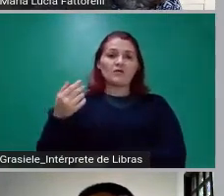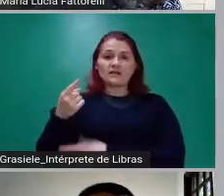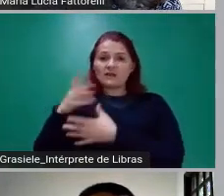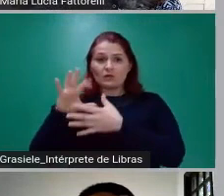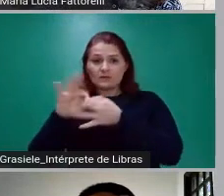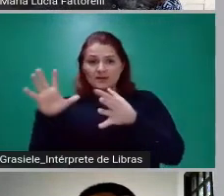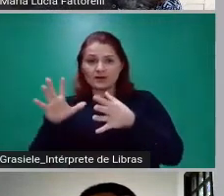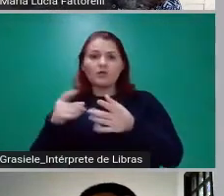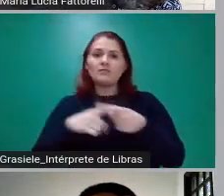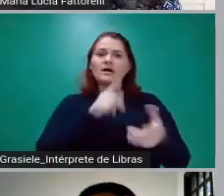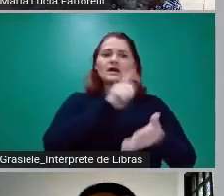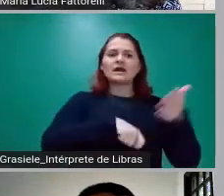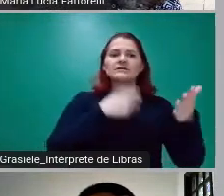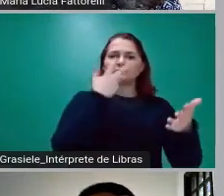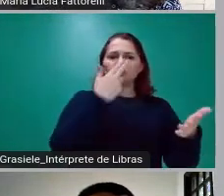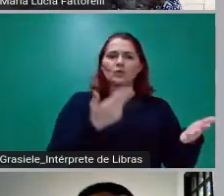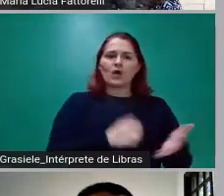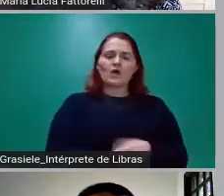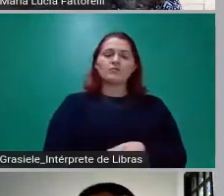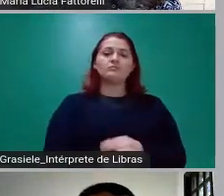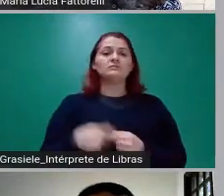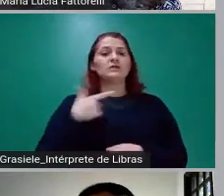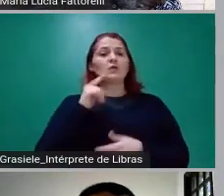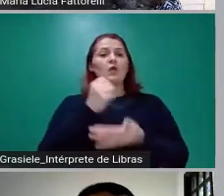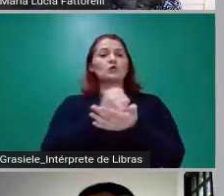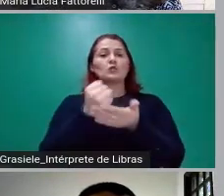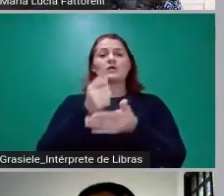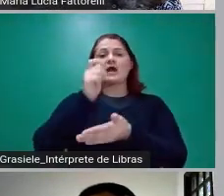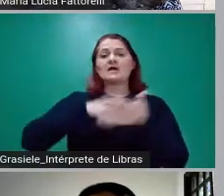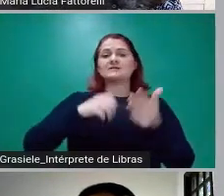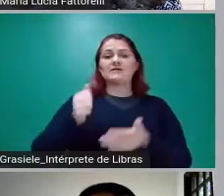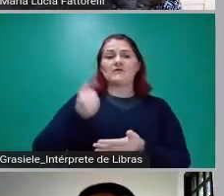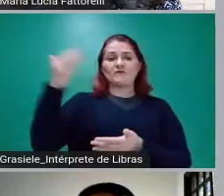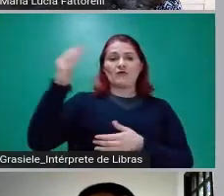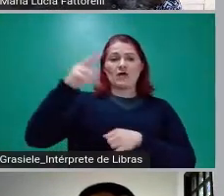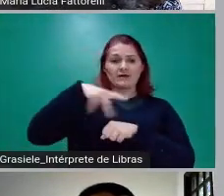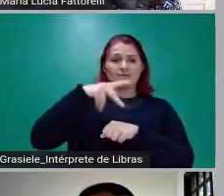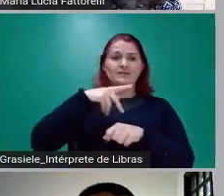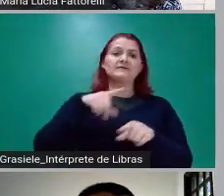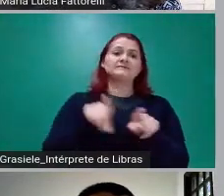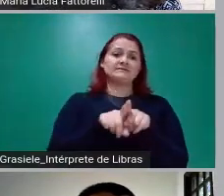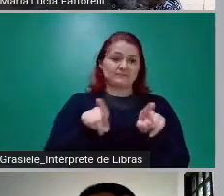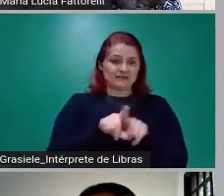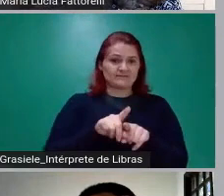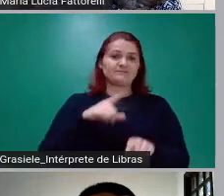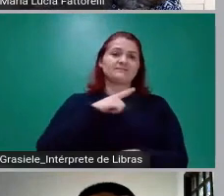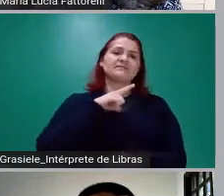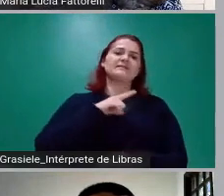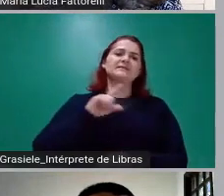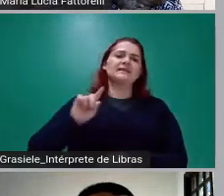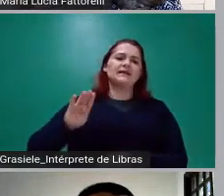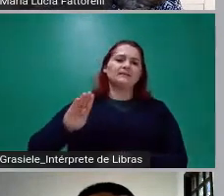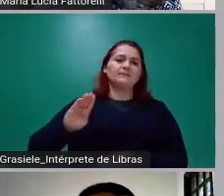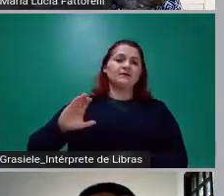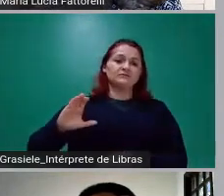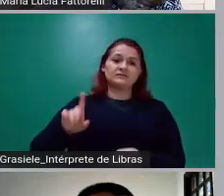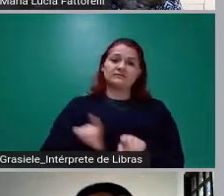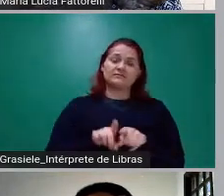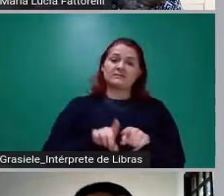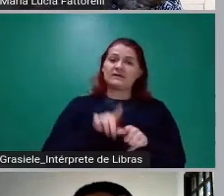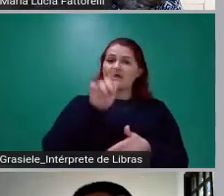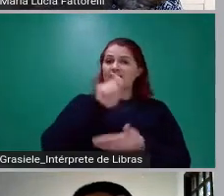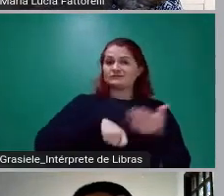assinados em foro estrangeiro, isso, contratos assinados pelo Banco Central, inclusive, em foro estrangeiro, se submetendo a